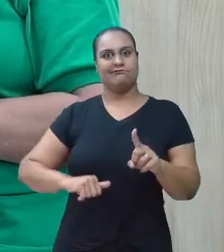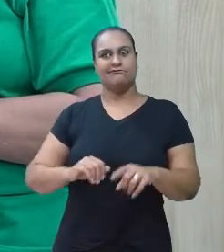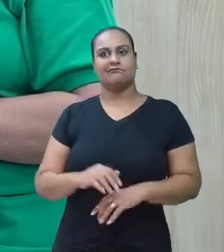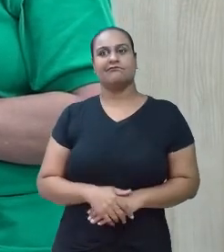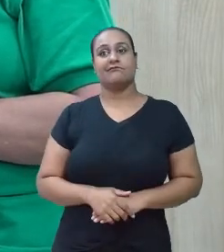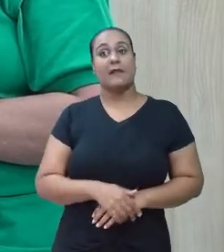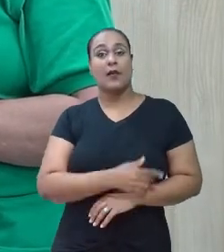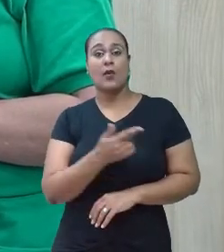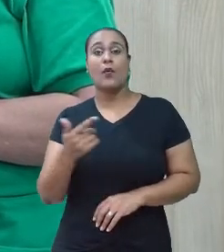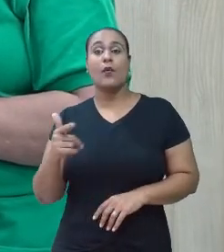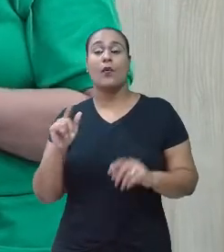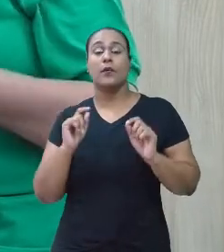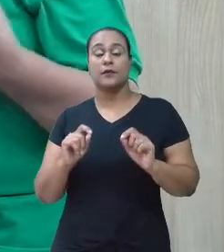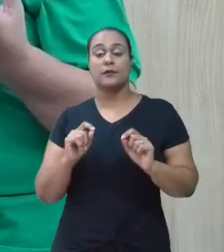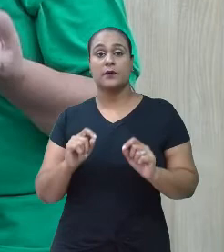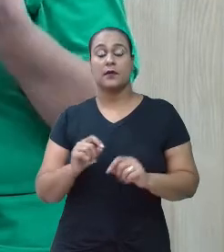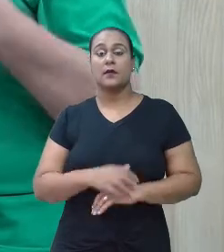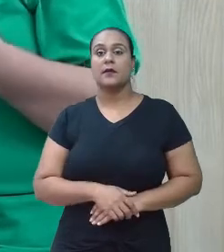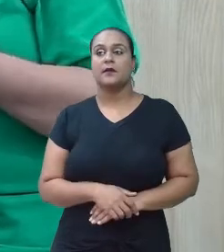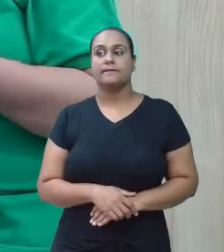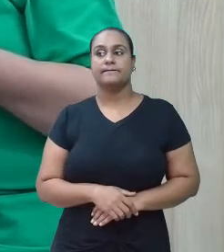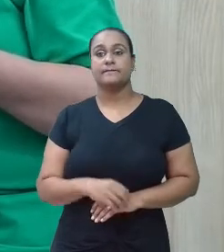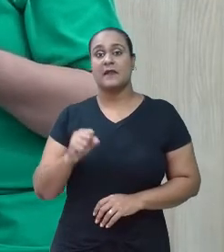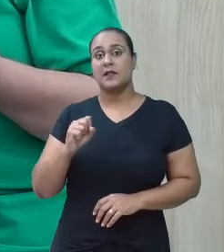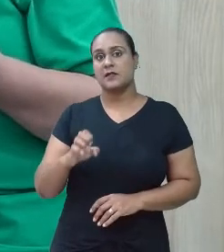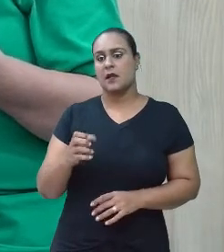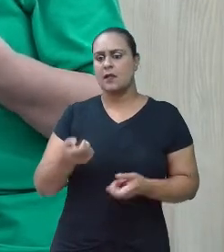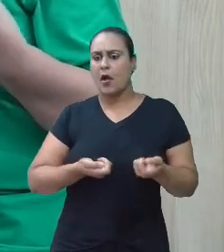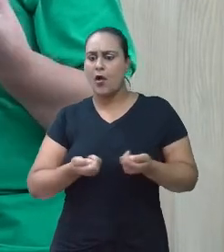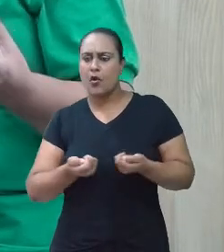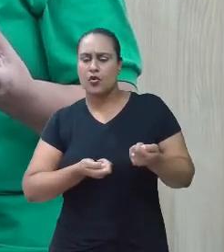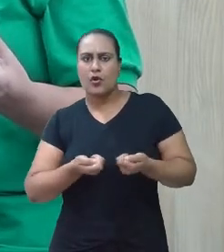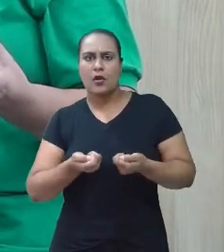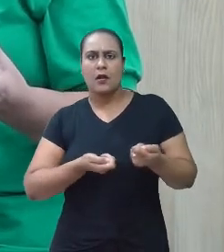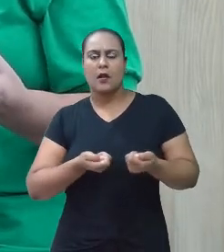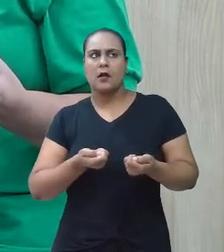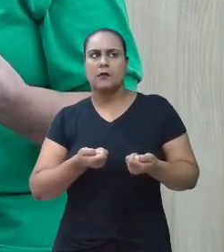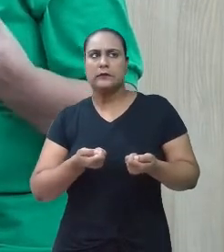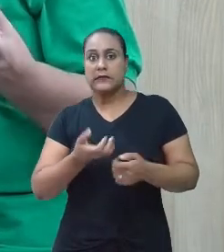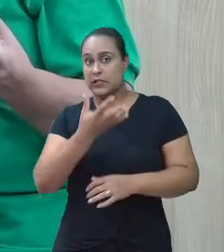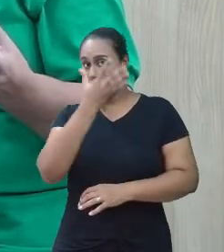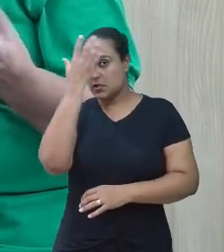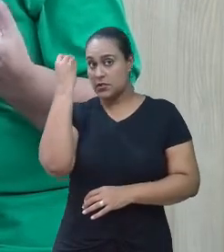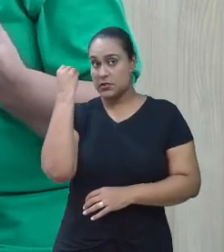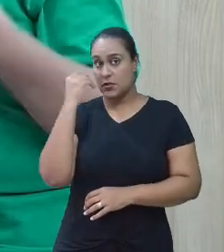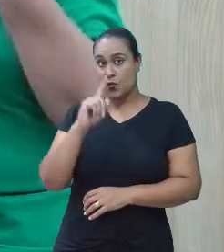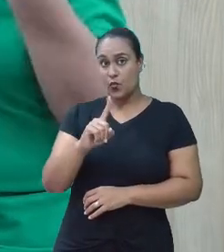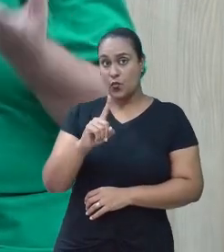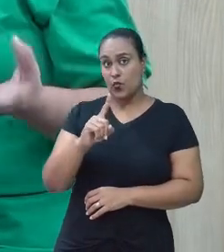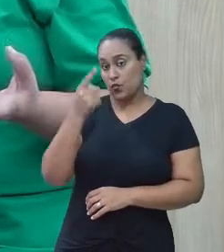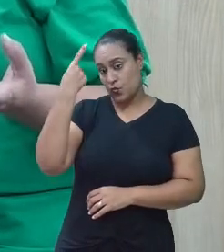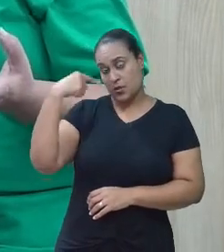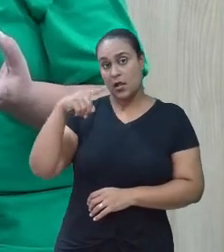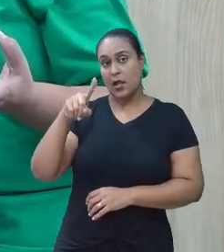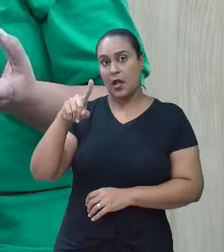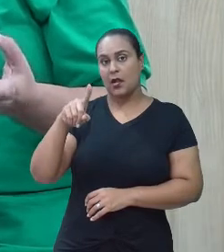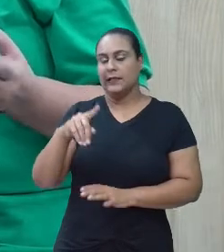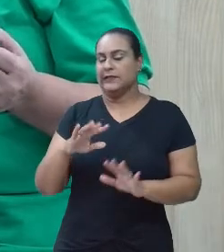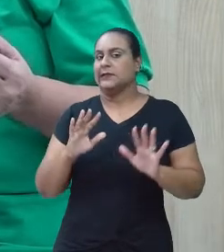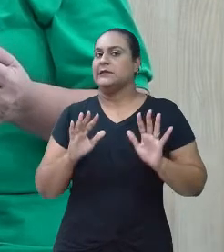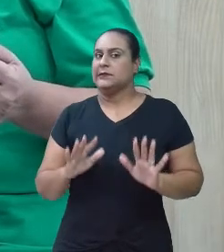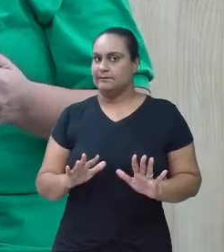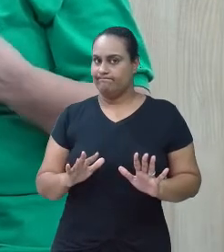outra desvantagem também é, se ela está controlando isso, se ela esquecer um dia, um momento, aí já